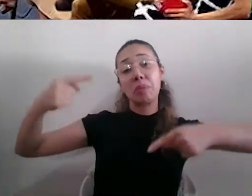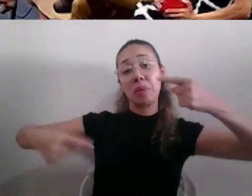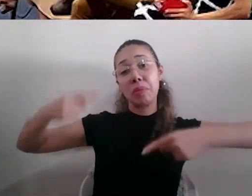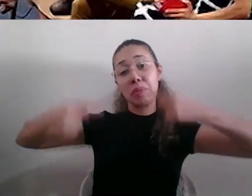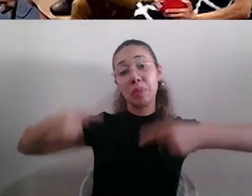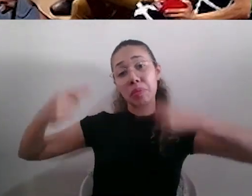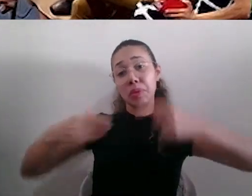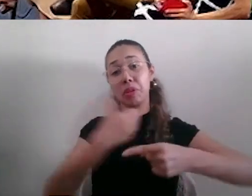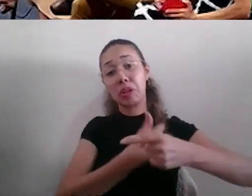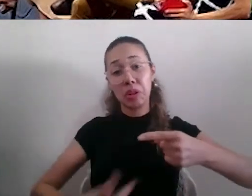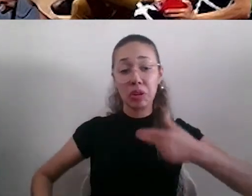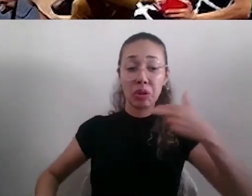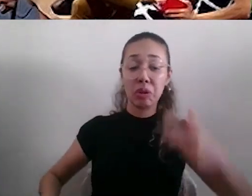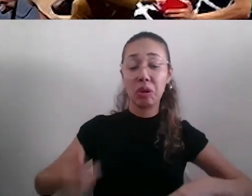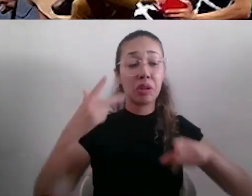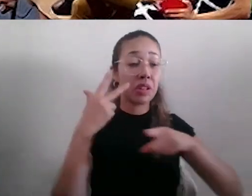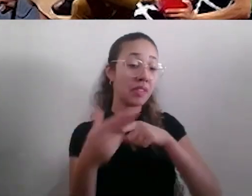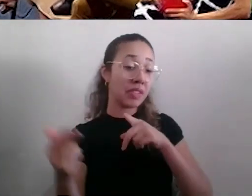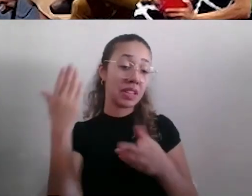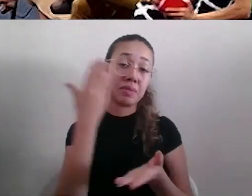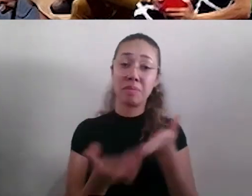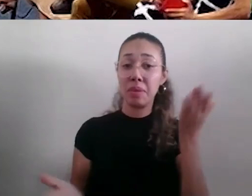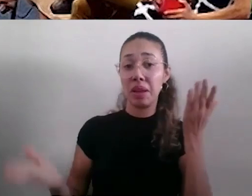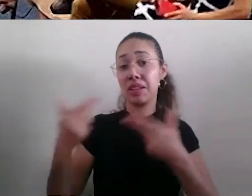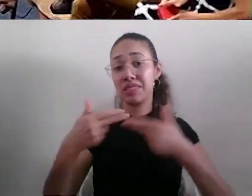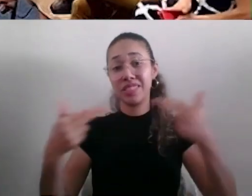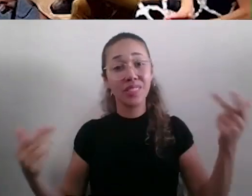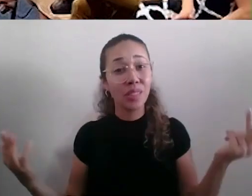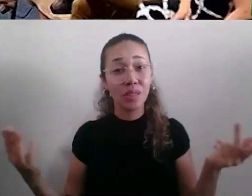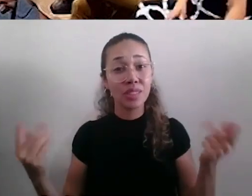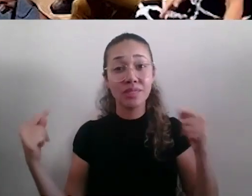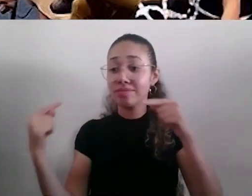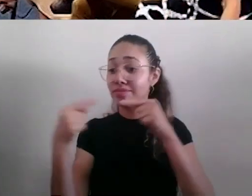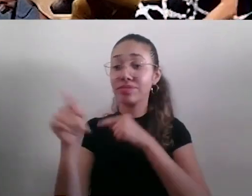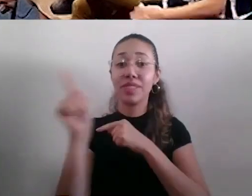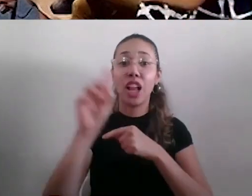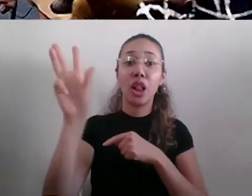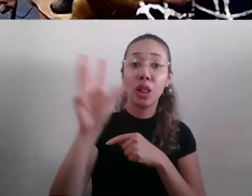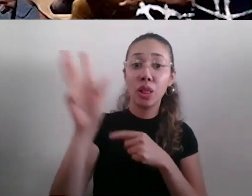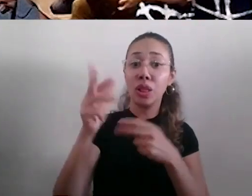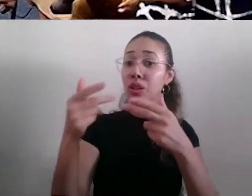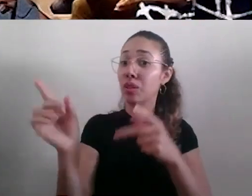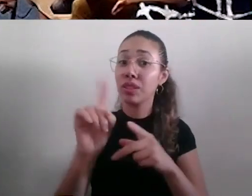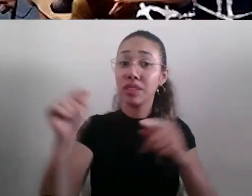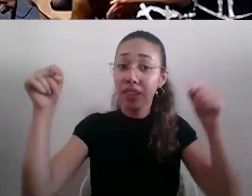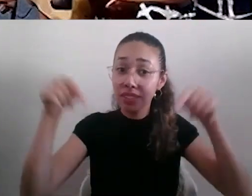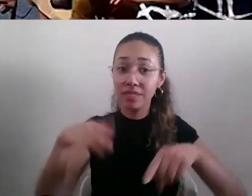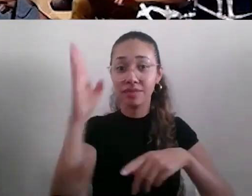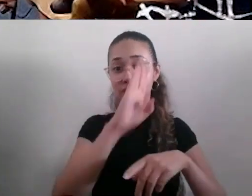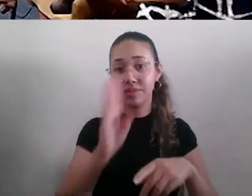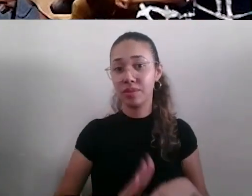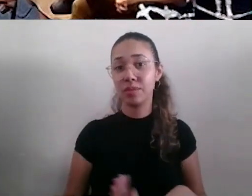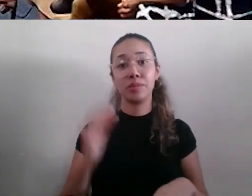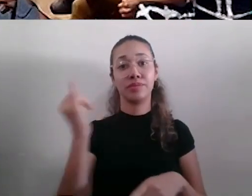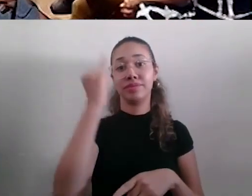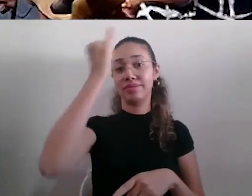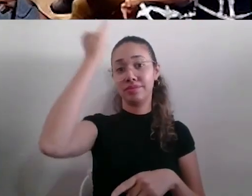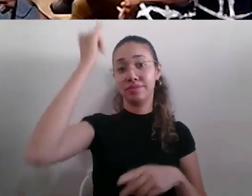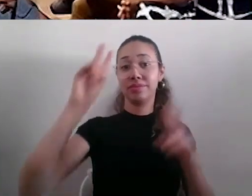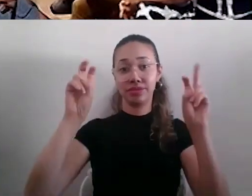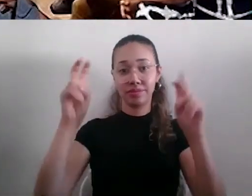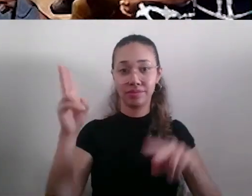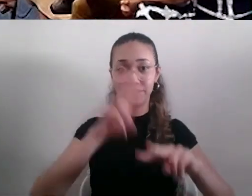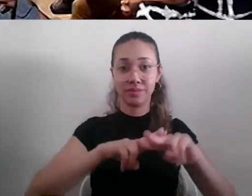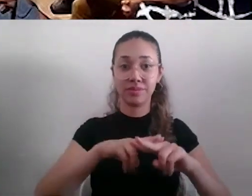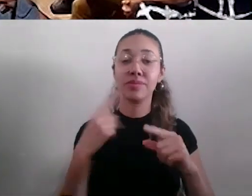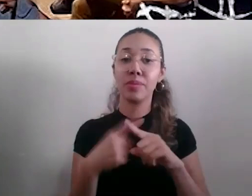Congresso. Um ganhou, perdeu. Essa foi mais uma derrota para o Lula. Não é mais uma derrota para o Lula, é uma das questões mais importantes do Brasil, a questão carcerária, que precisa ser